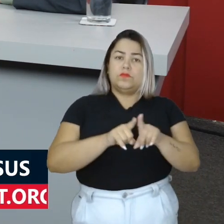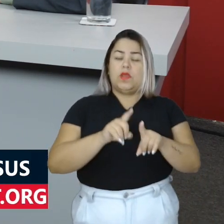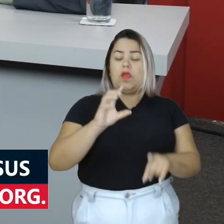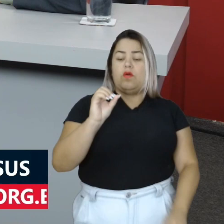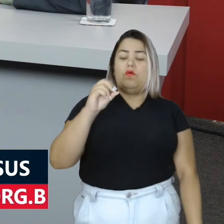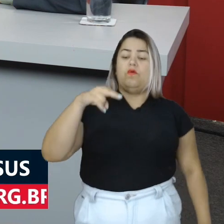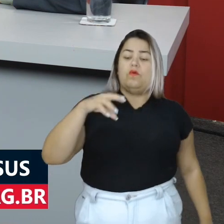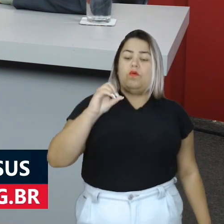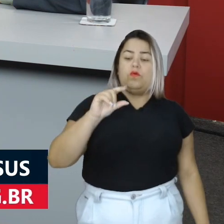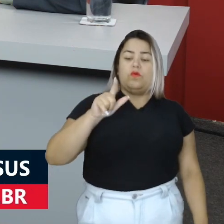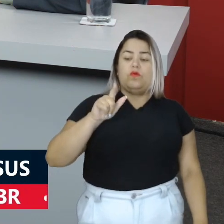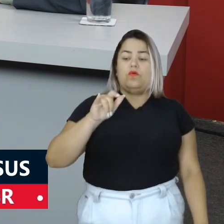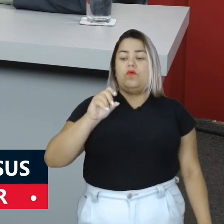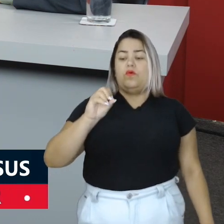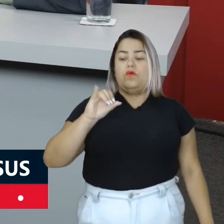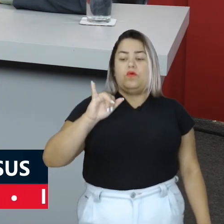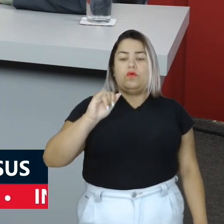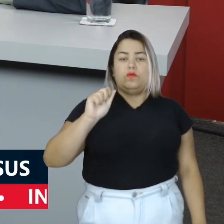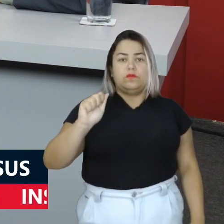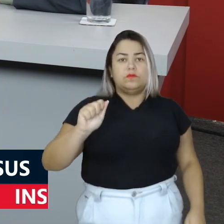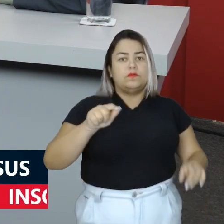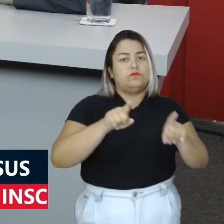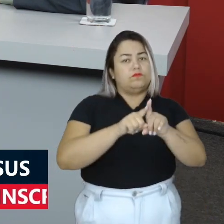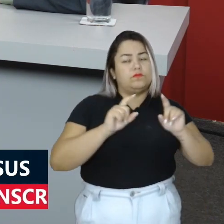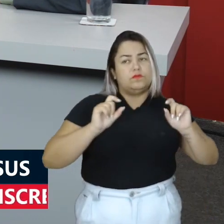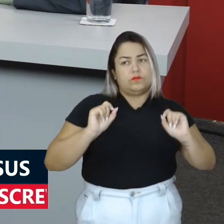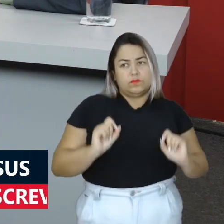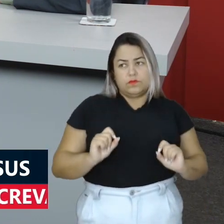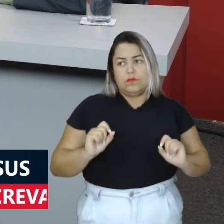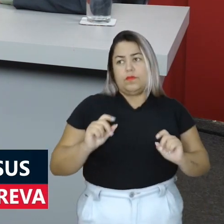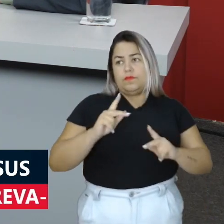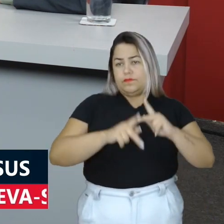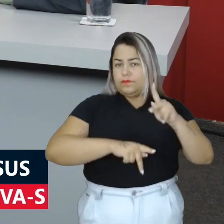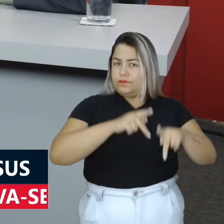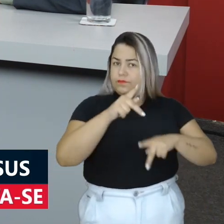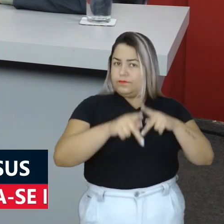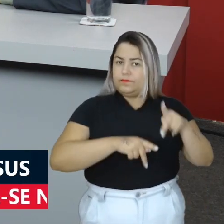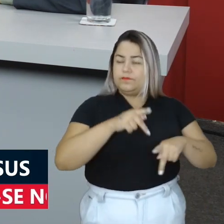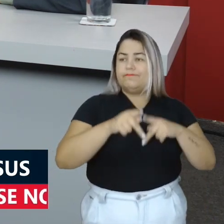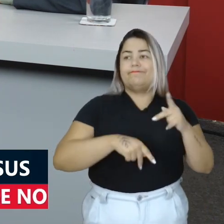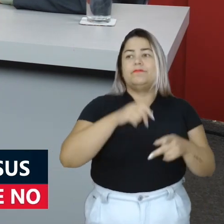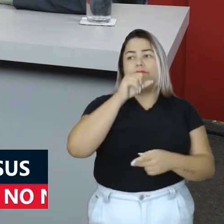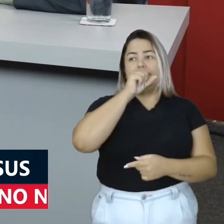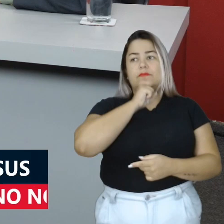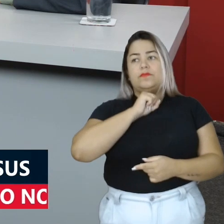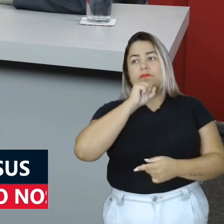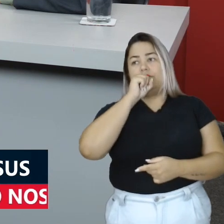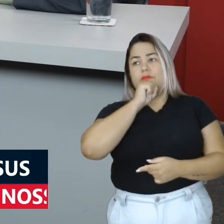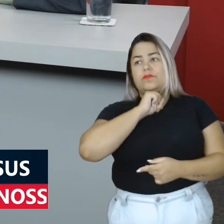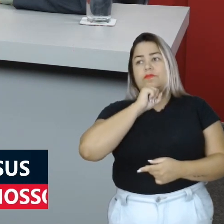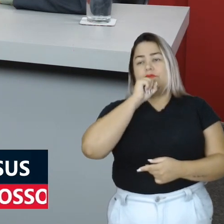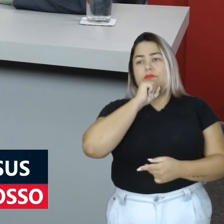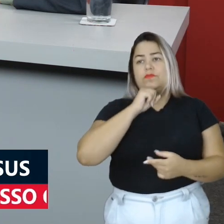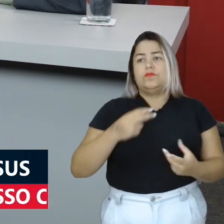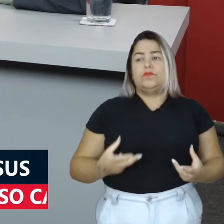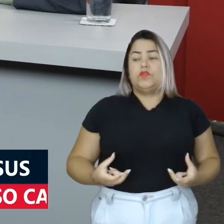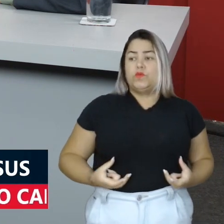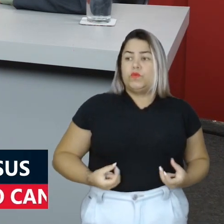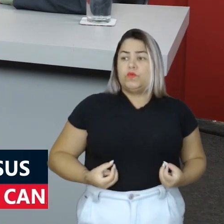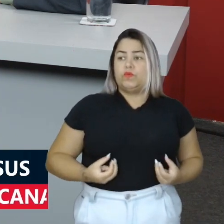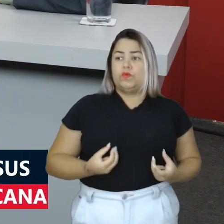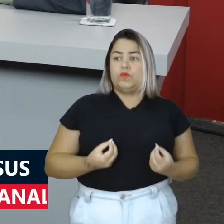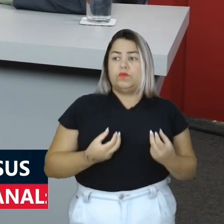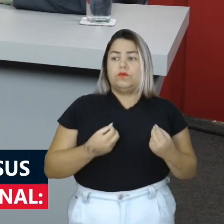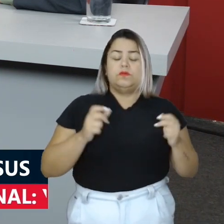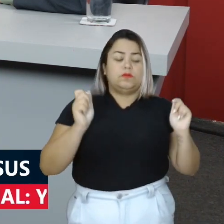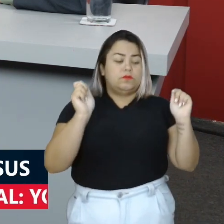dos anos, tem se tornado assim, o maior gargalo aí no A população vai envelhecendo, vai aumentando a incidência de câncer, precisa de tratamento, né?